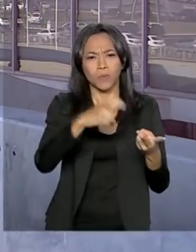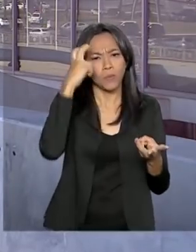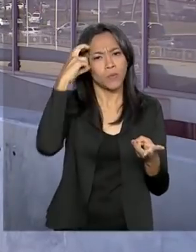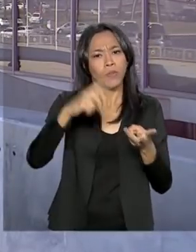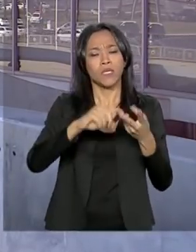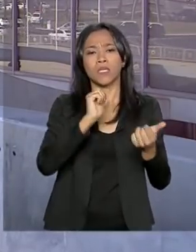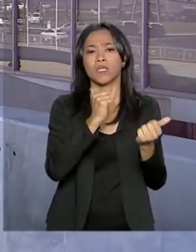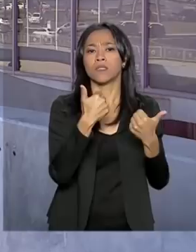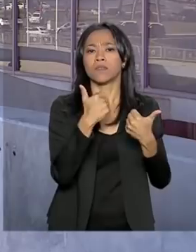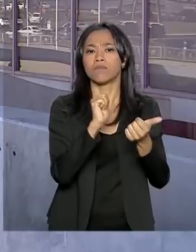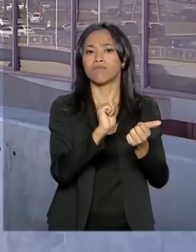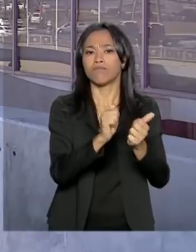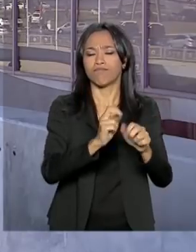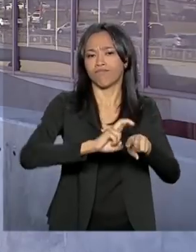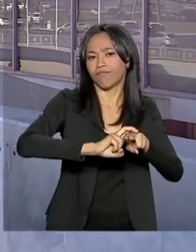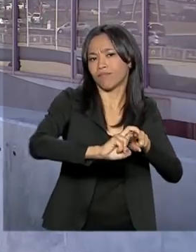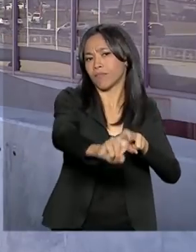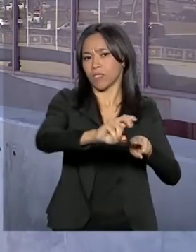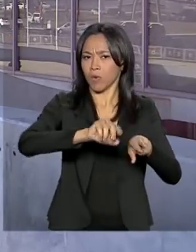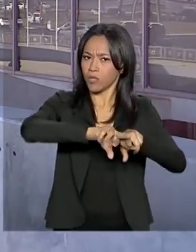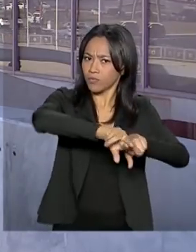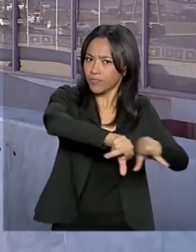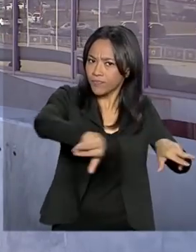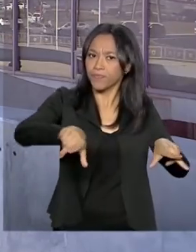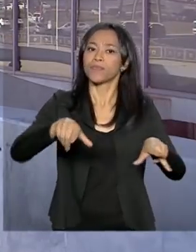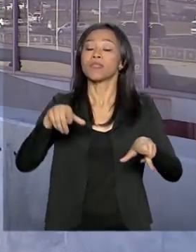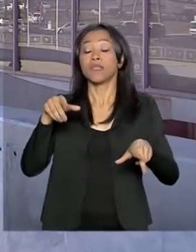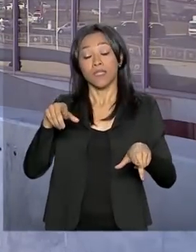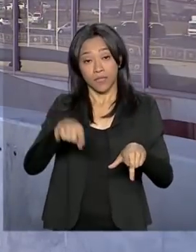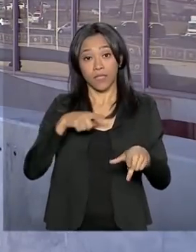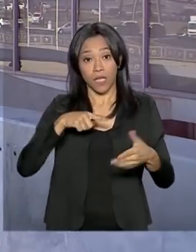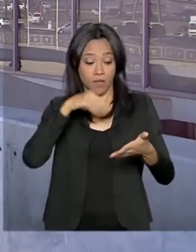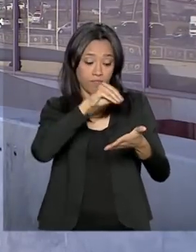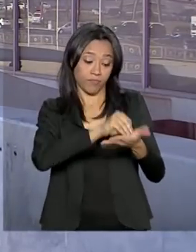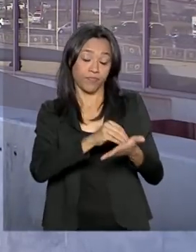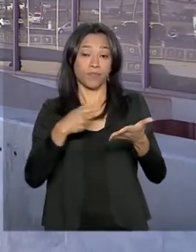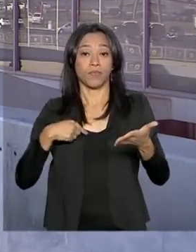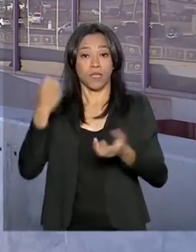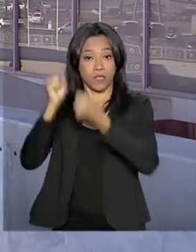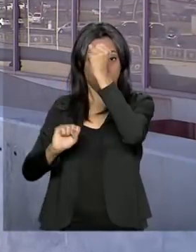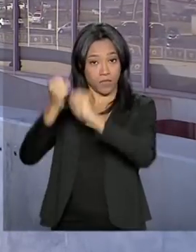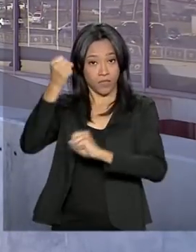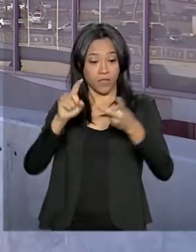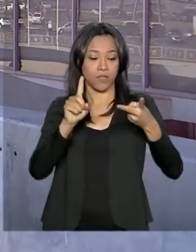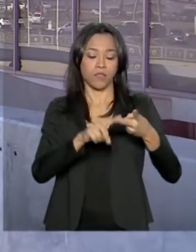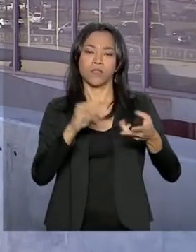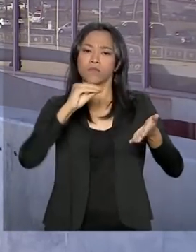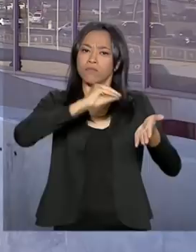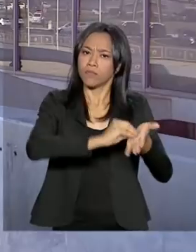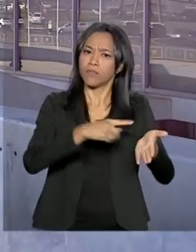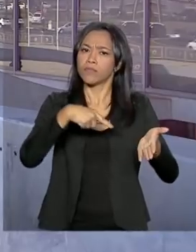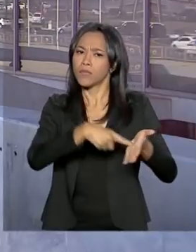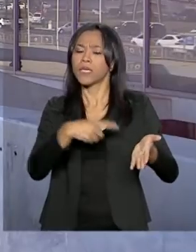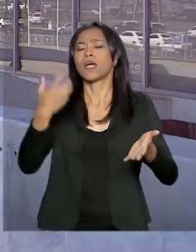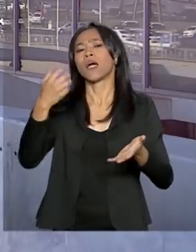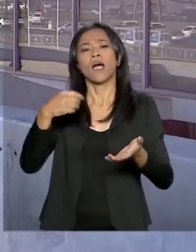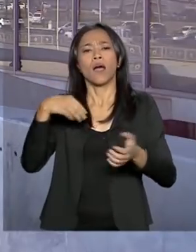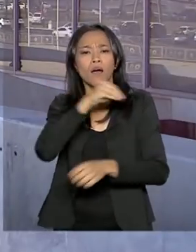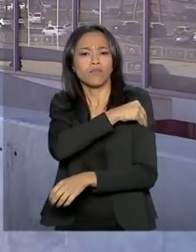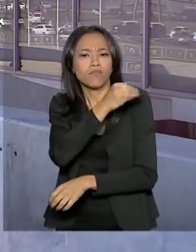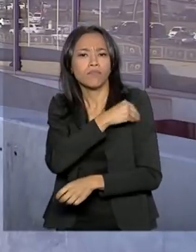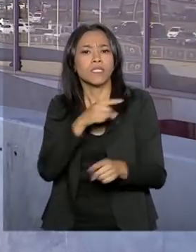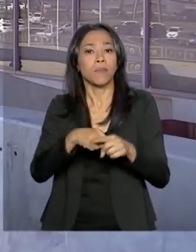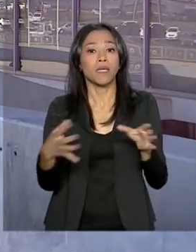transporte e de serviço. Na portaria estão, por exemplo, as siderúrgicas, as usinas de açúcar e álcool e a indústria de